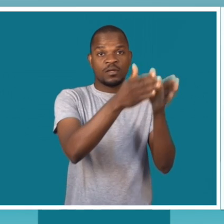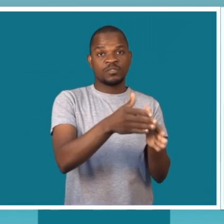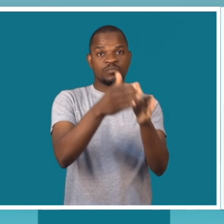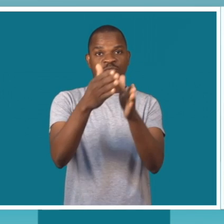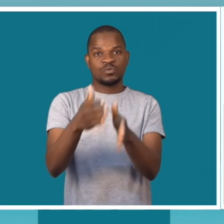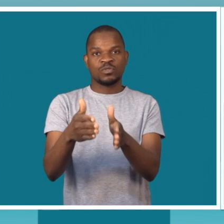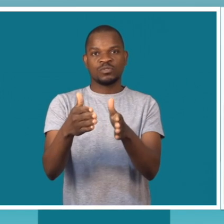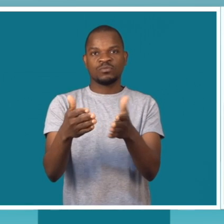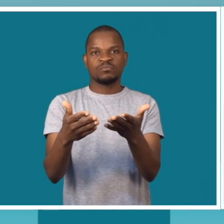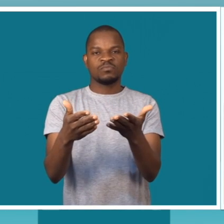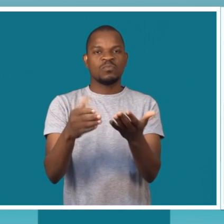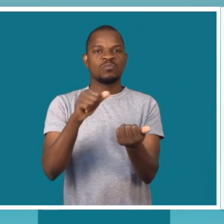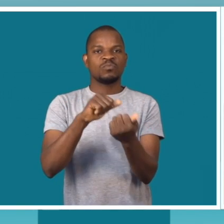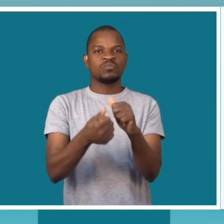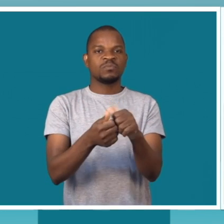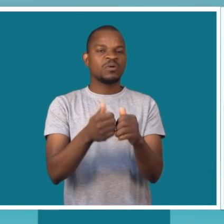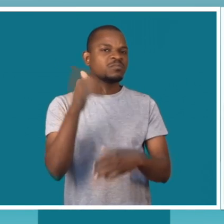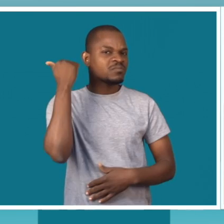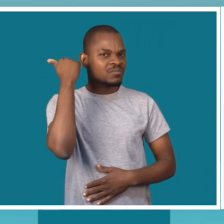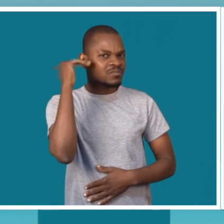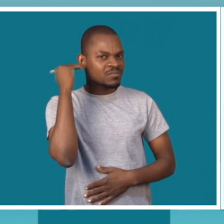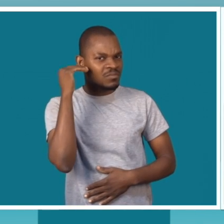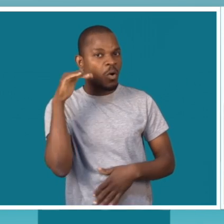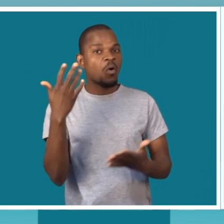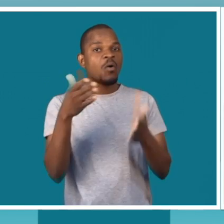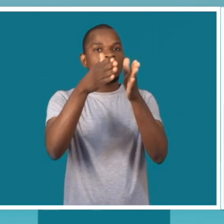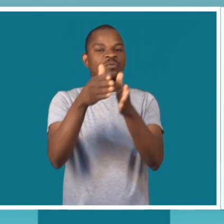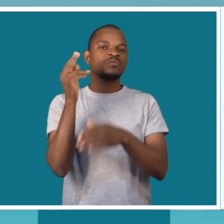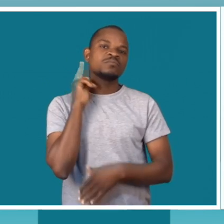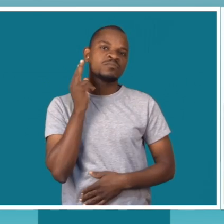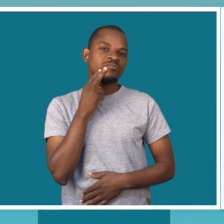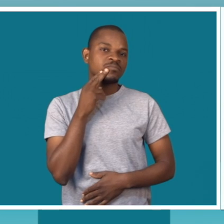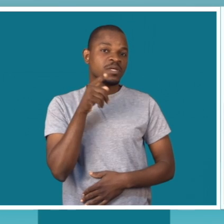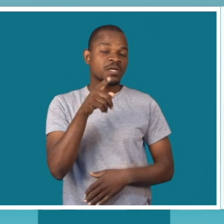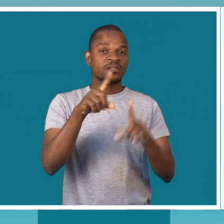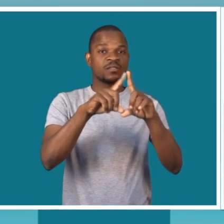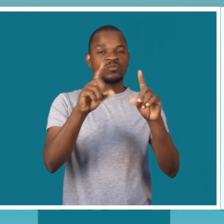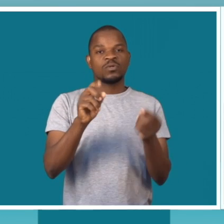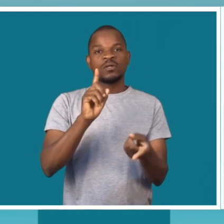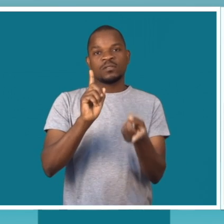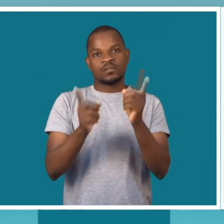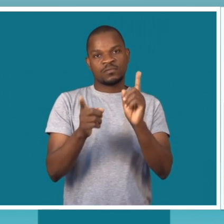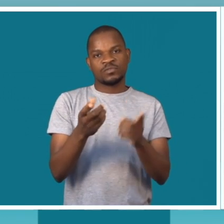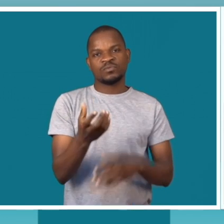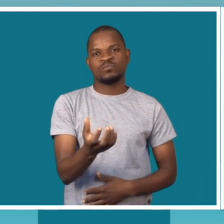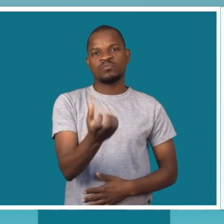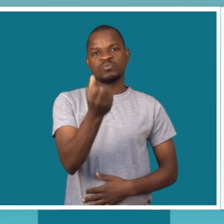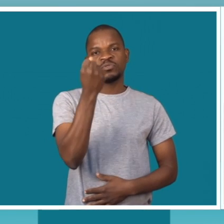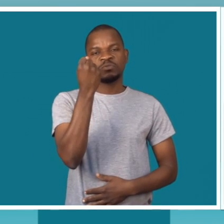as pessoas com um homem que não puder ouvir, essa questão só podemos falar